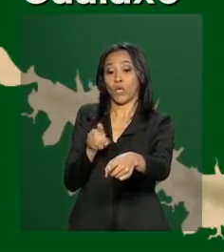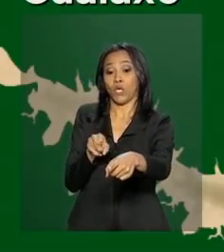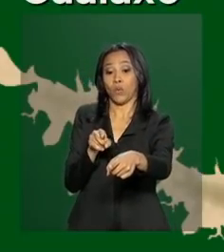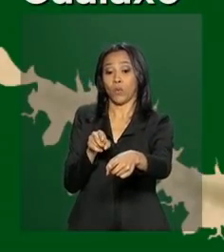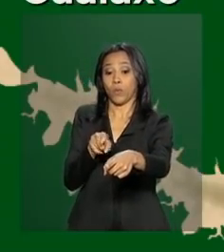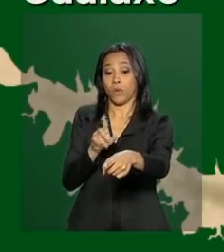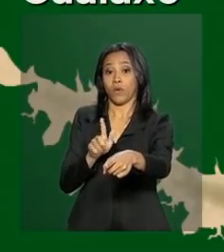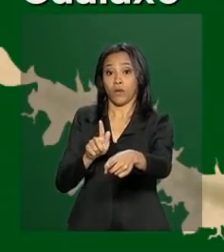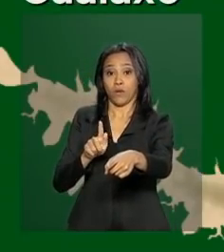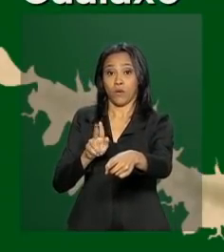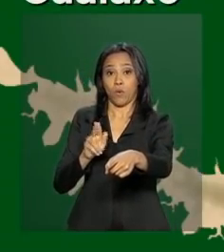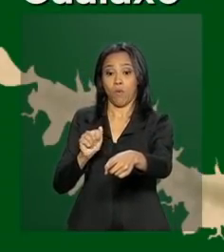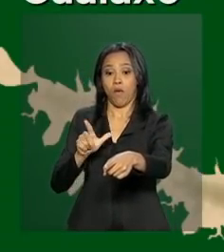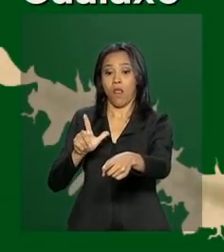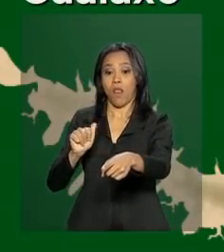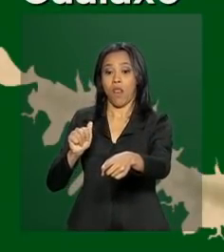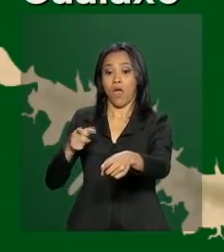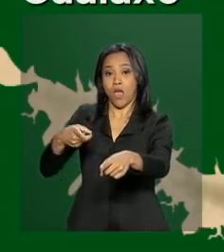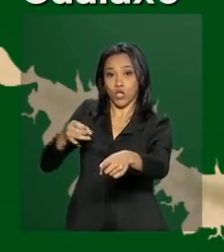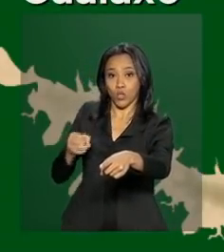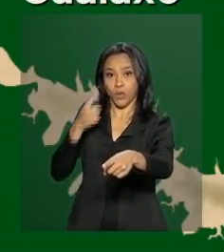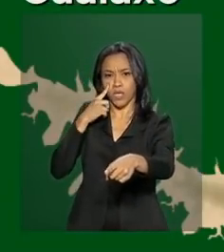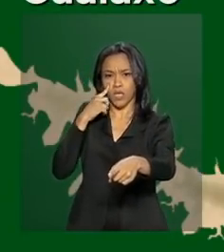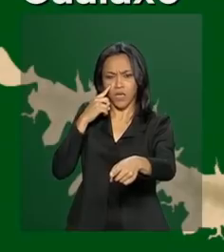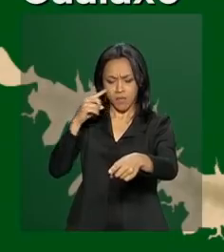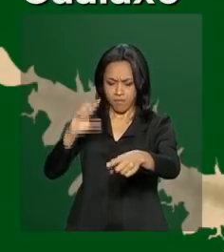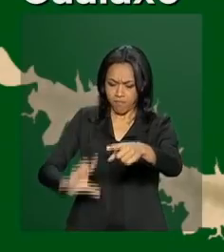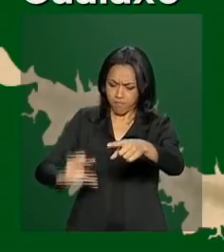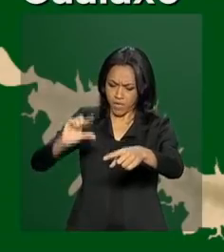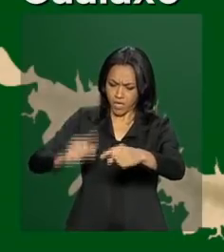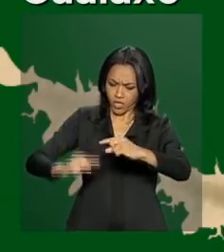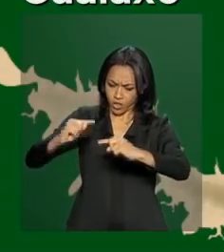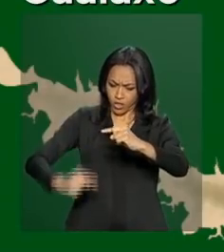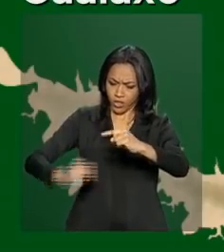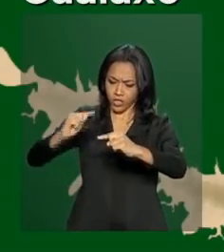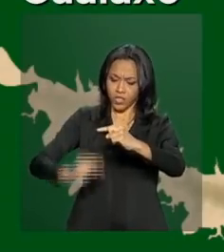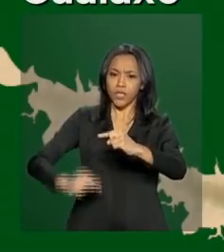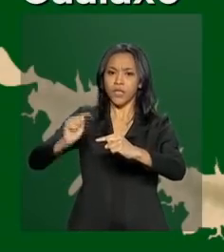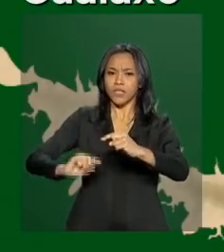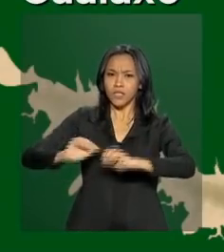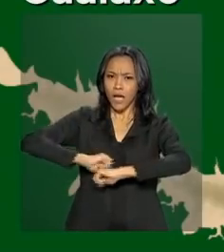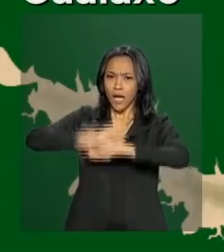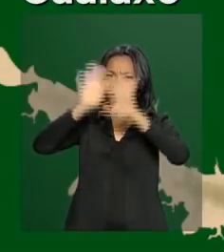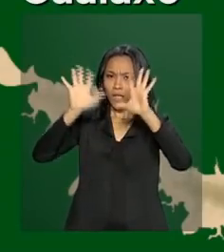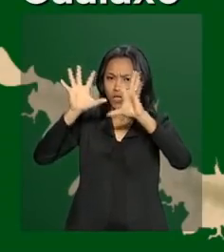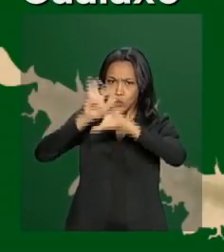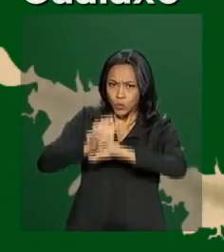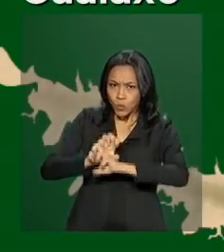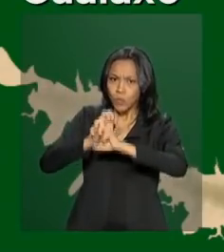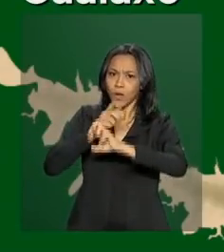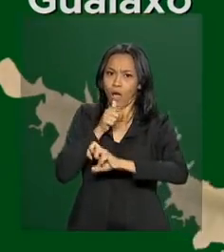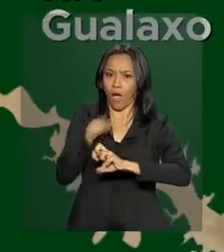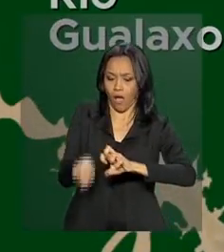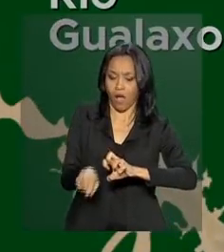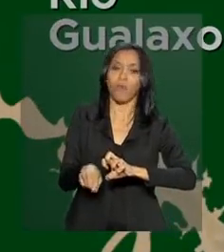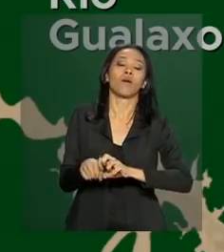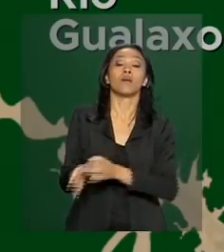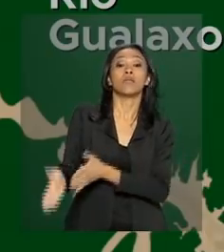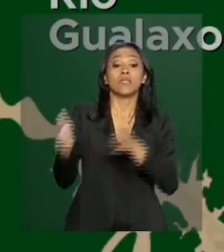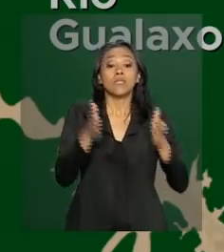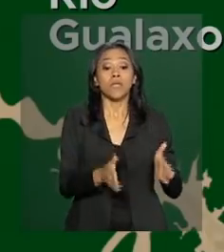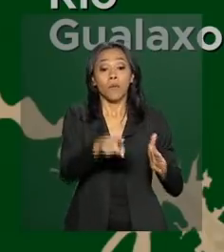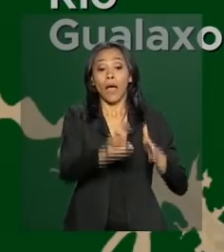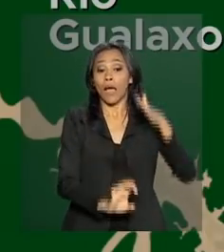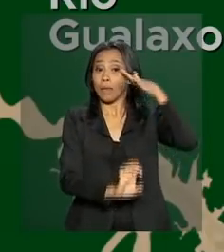de turbidez que mede a transparência da água abaixo do estabelecido pelo Conselho Nacional de Meio Ambiente. A Samarco